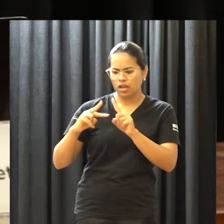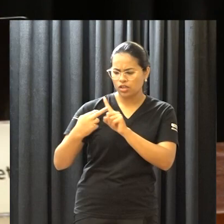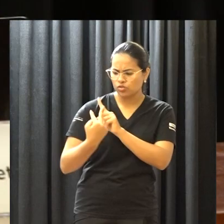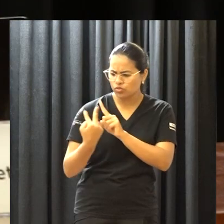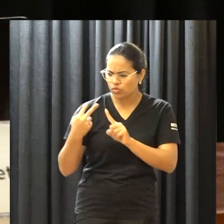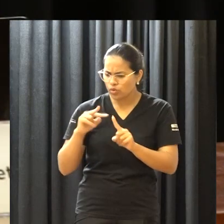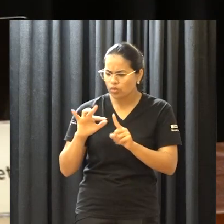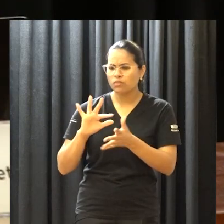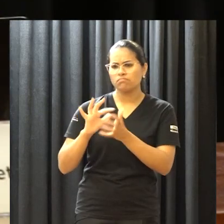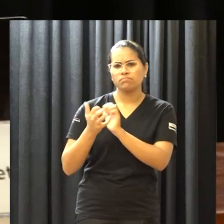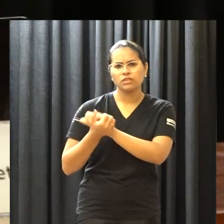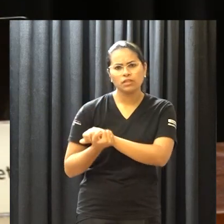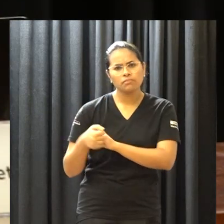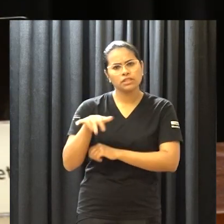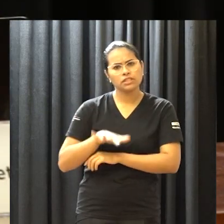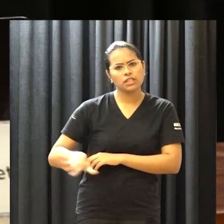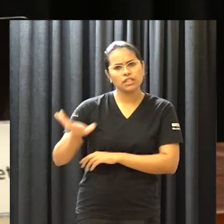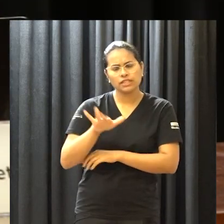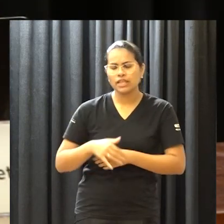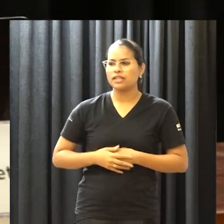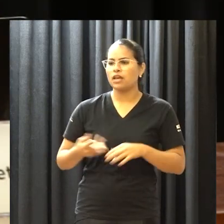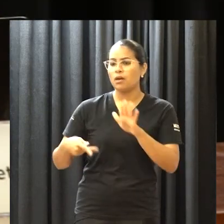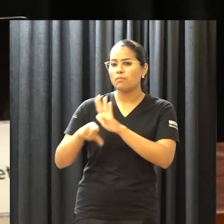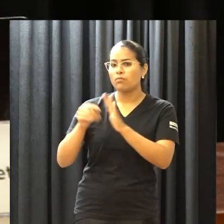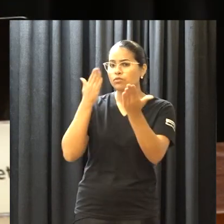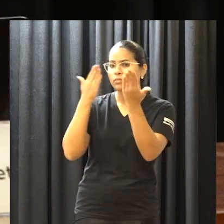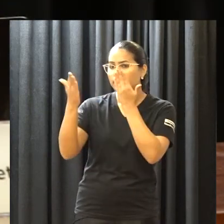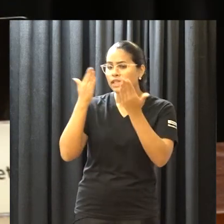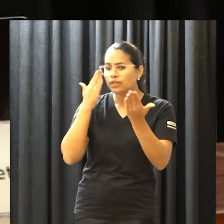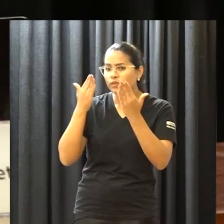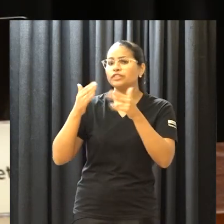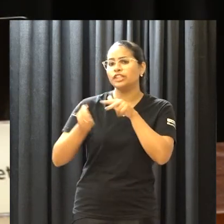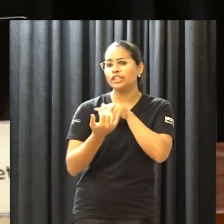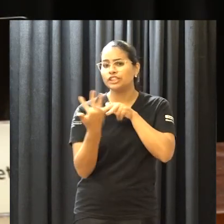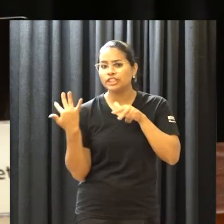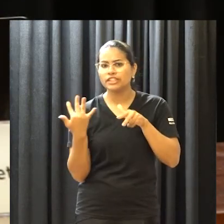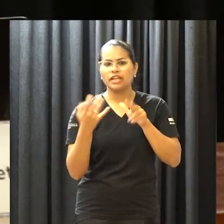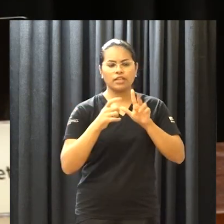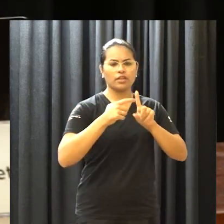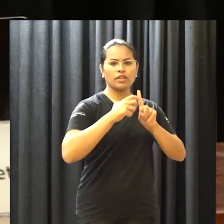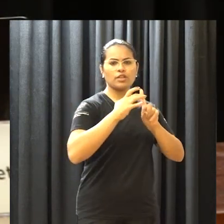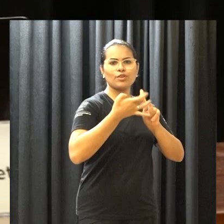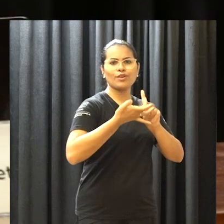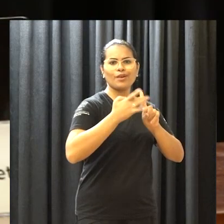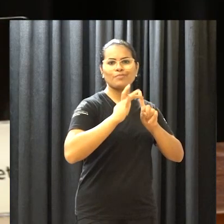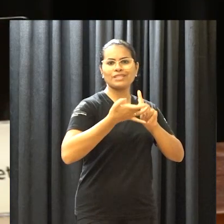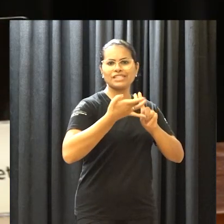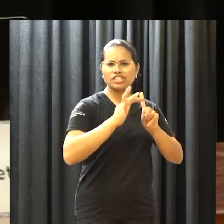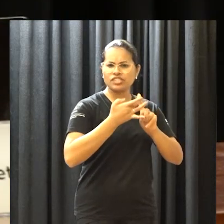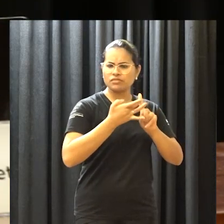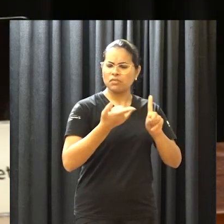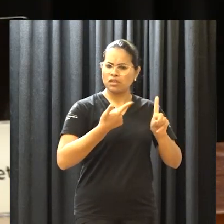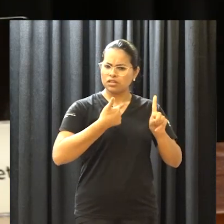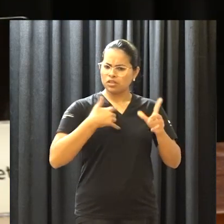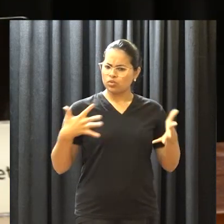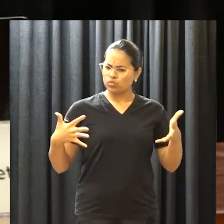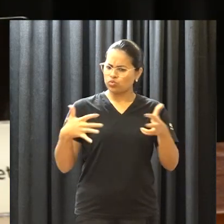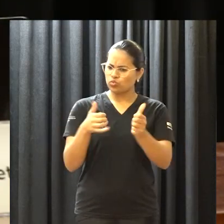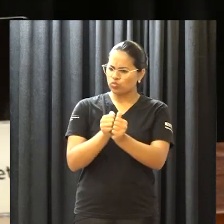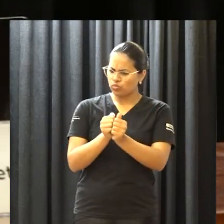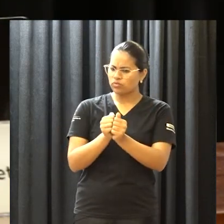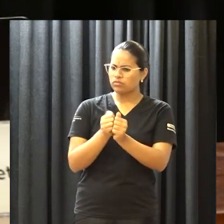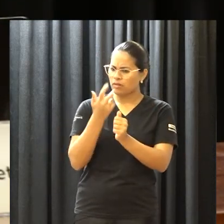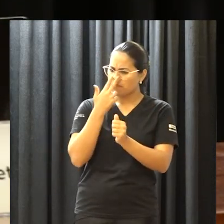as pedagogias de gênero e o capacitismo, que juntas contribuíram para que eu aprendesse a